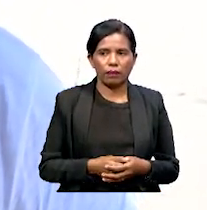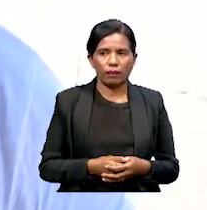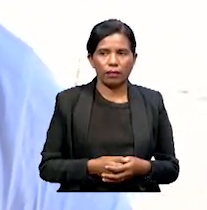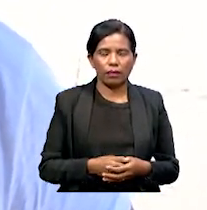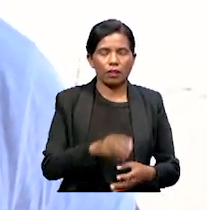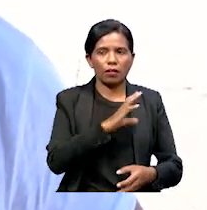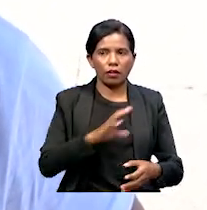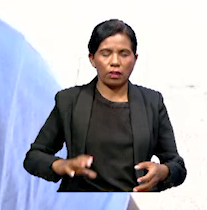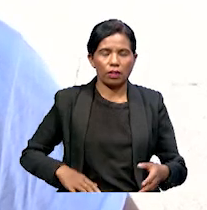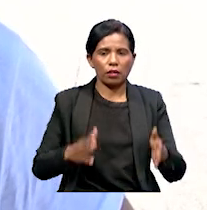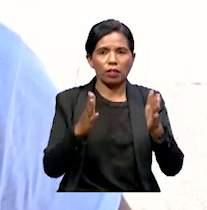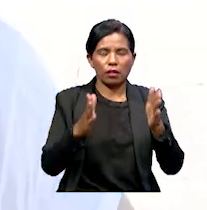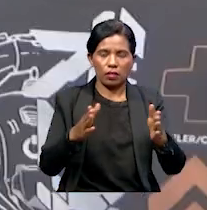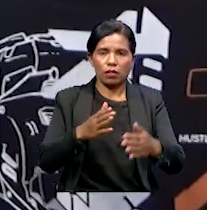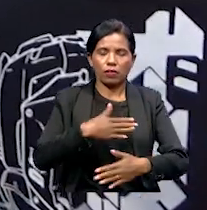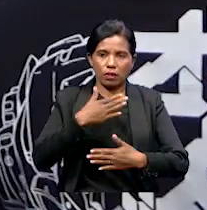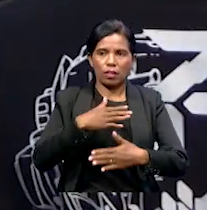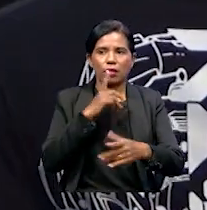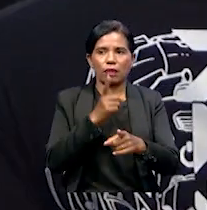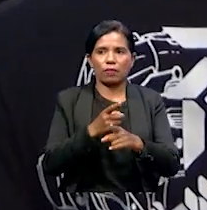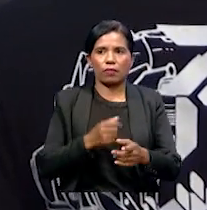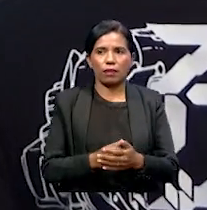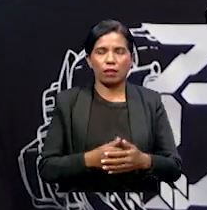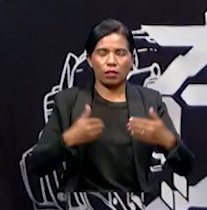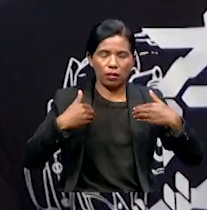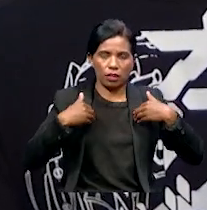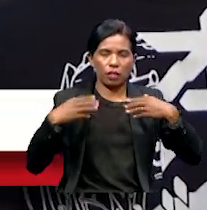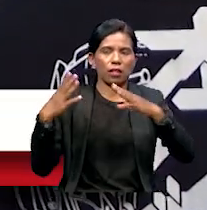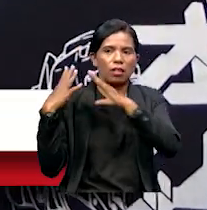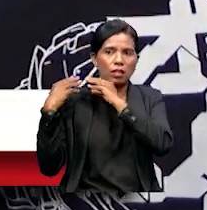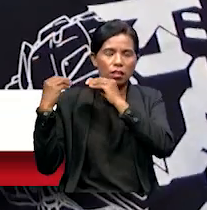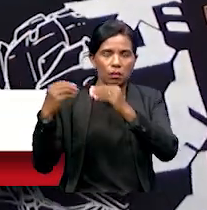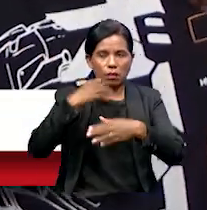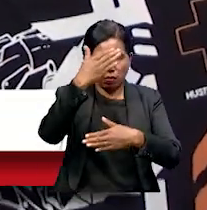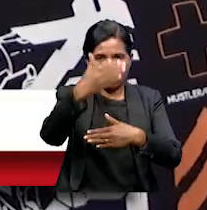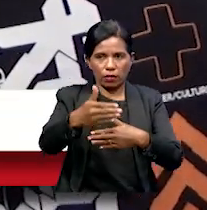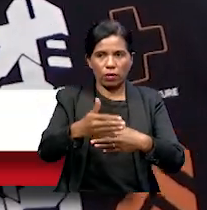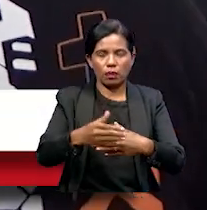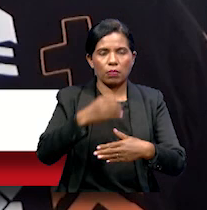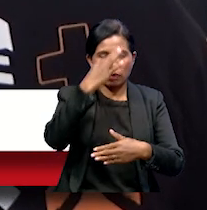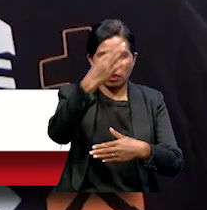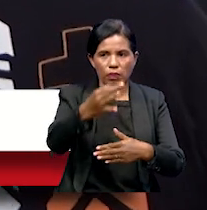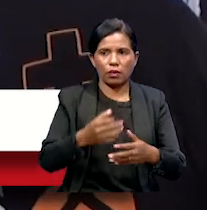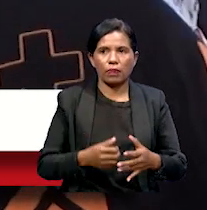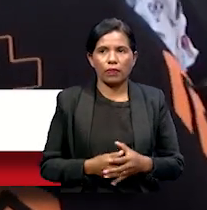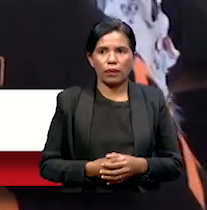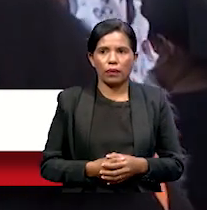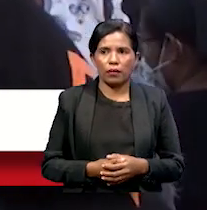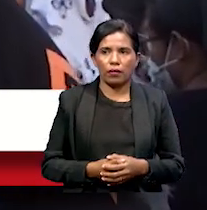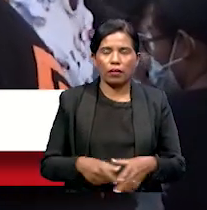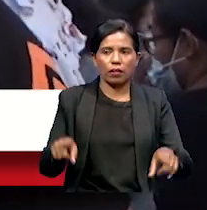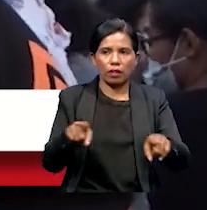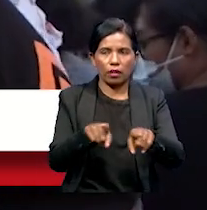ho kontenti simu ho kontenti e esperanza ba oin no ba futuro